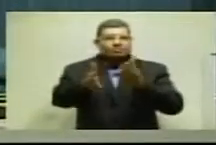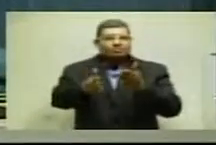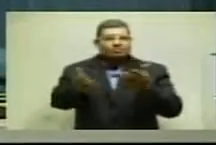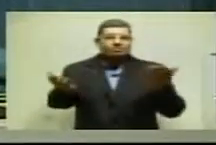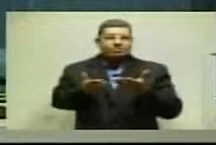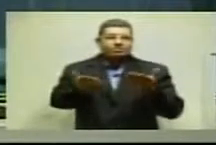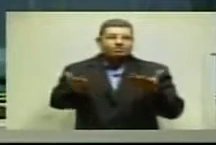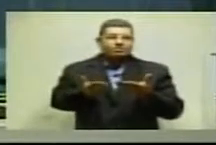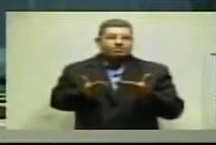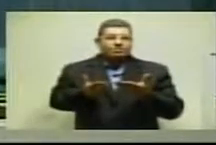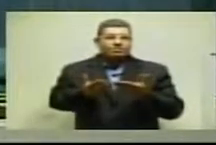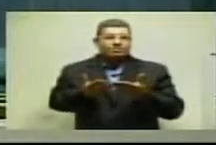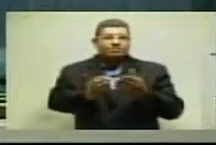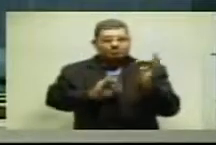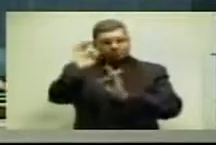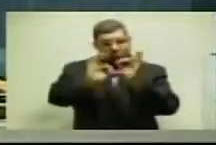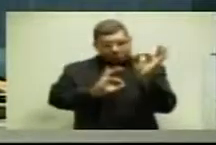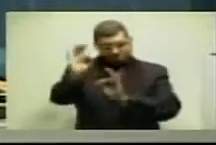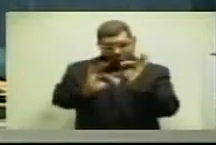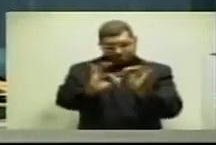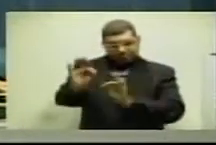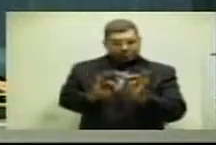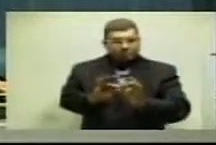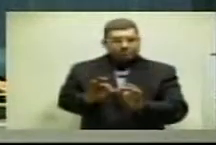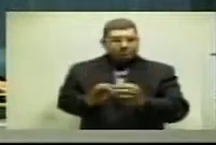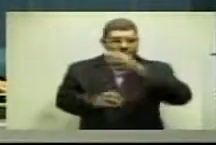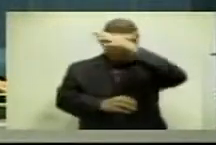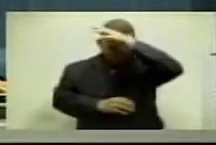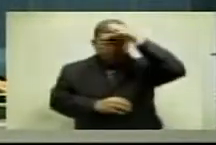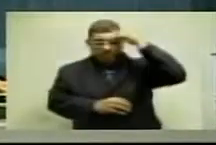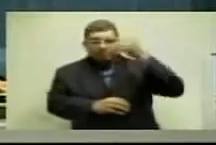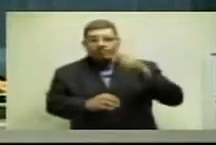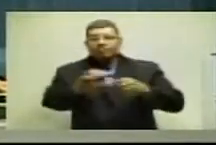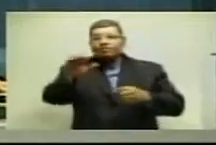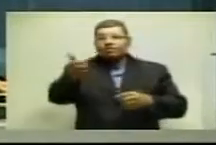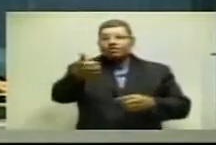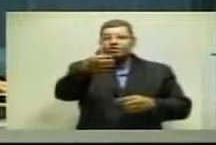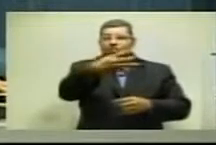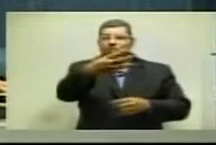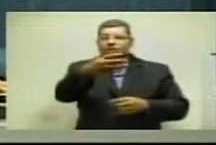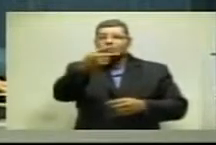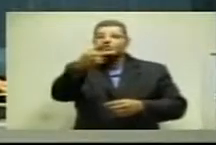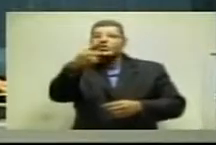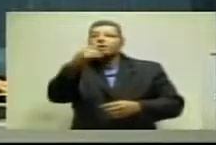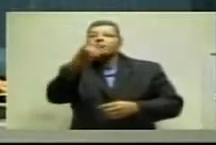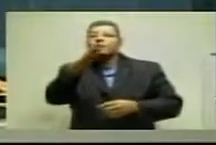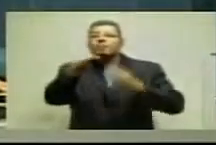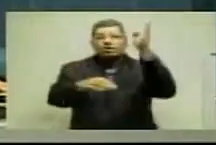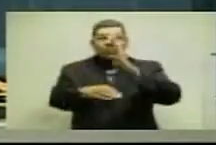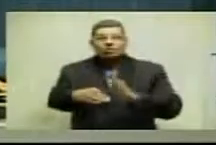Aprovado essa proposta, o Amazonas é o 14º PIB do